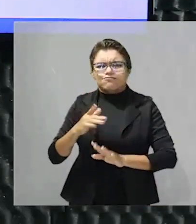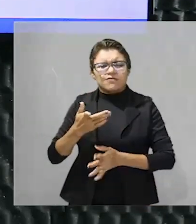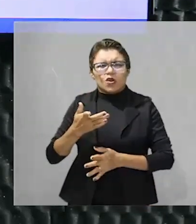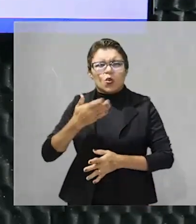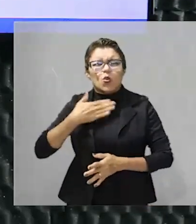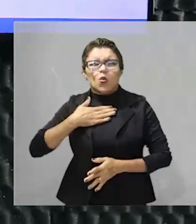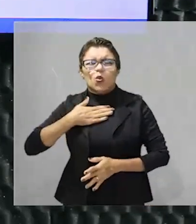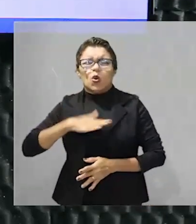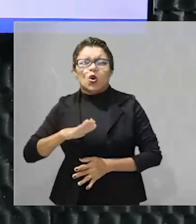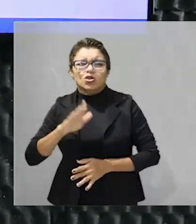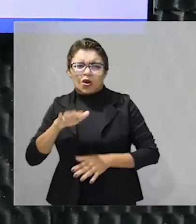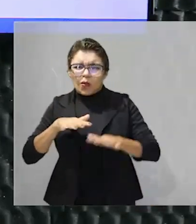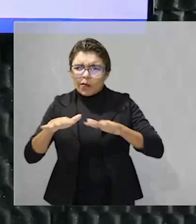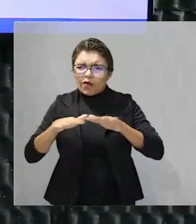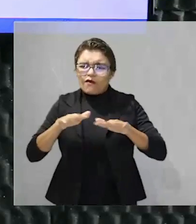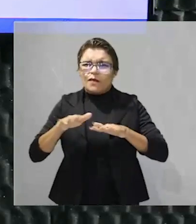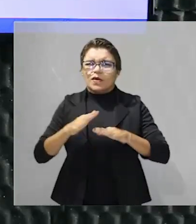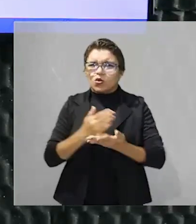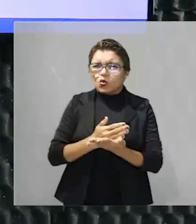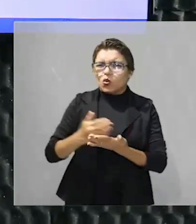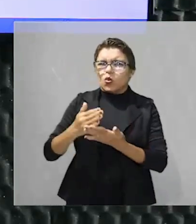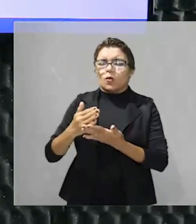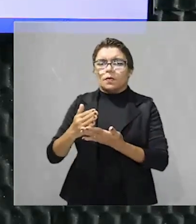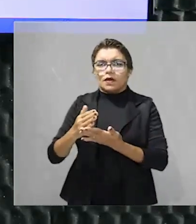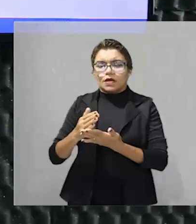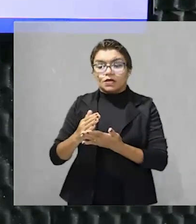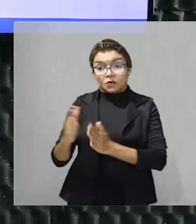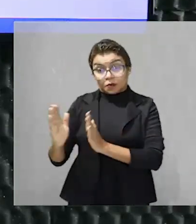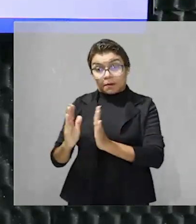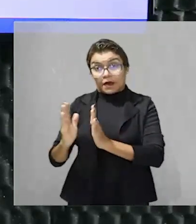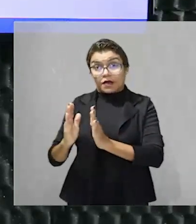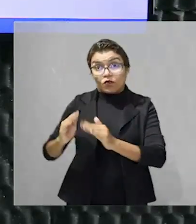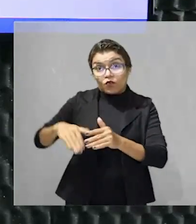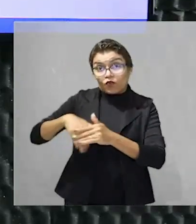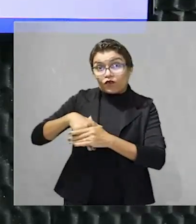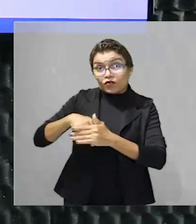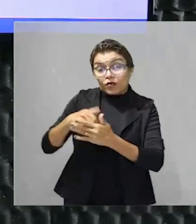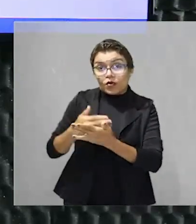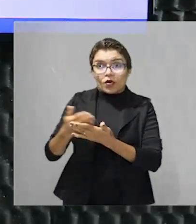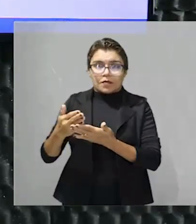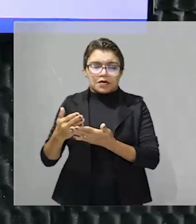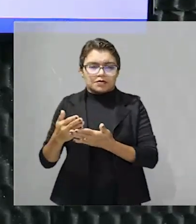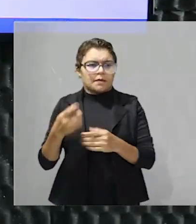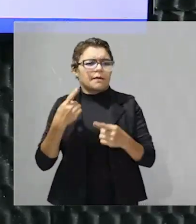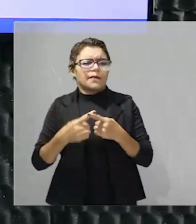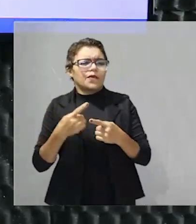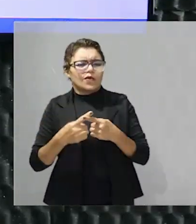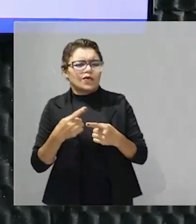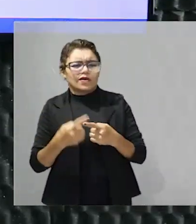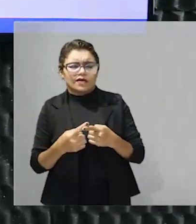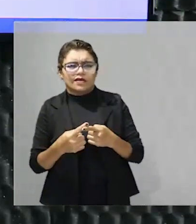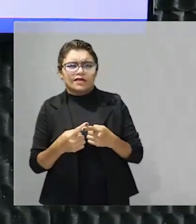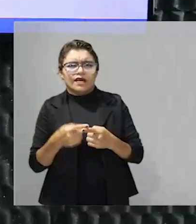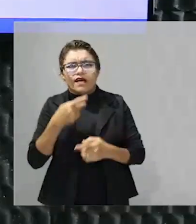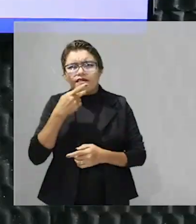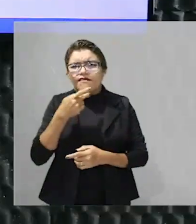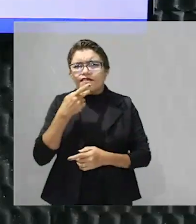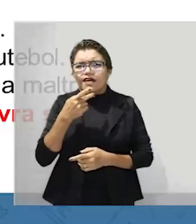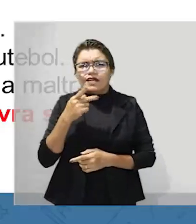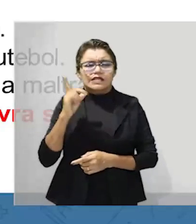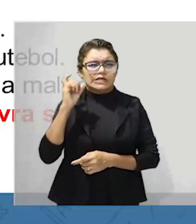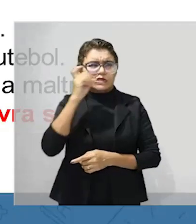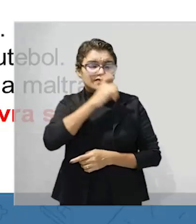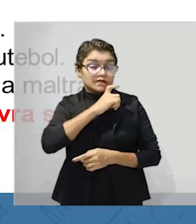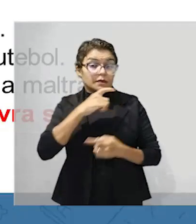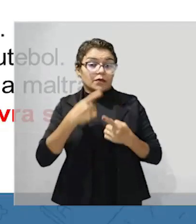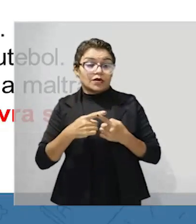que o início da temporada de futebol começa. Então, qual é o porquê que a fala delas fica comprometida? Porque cada